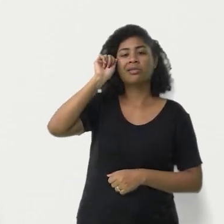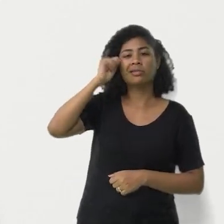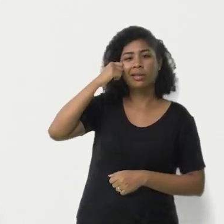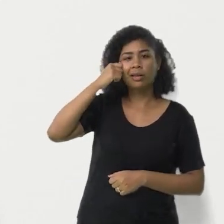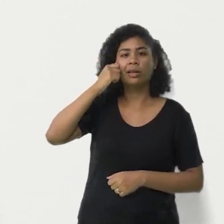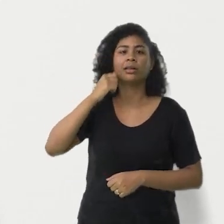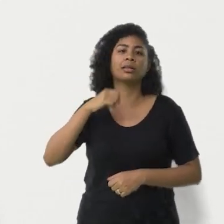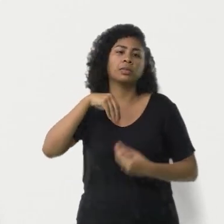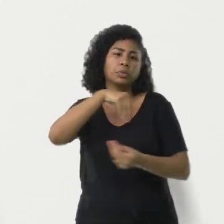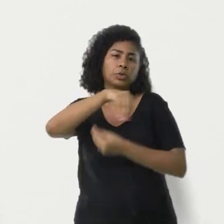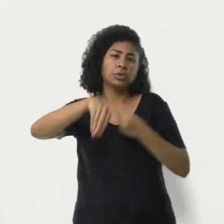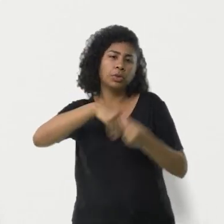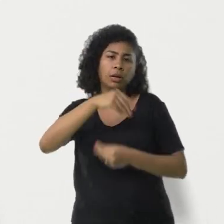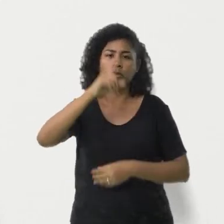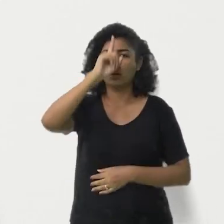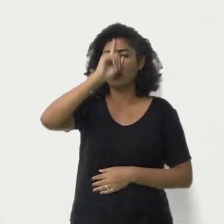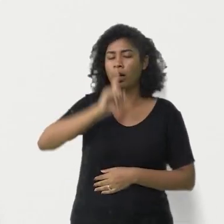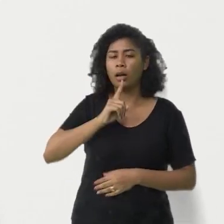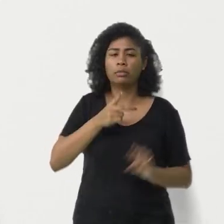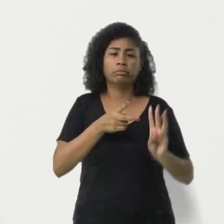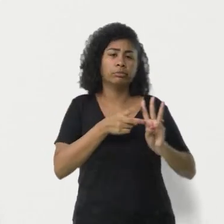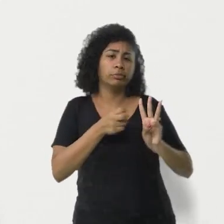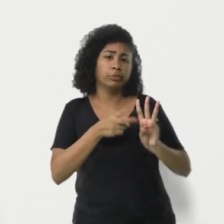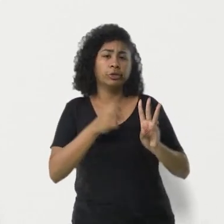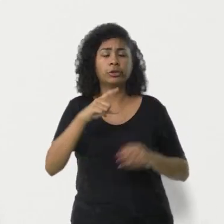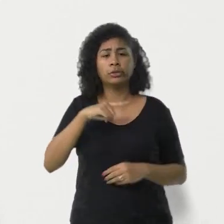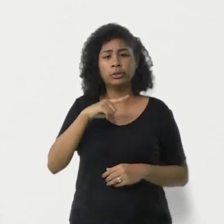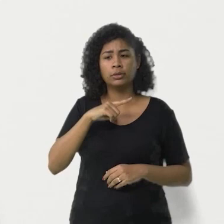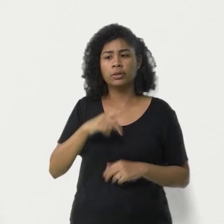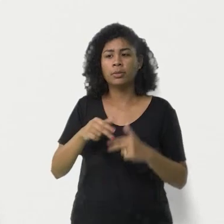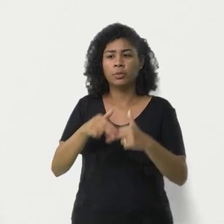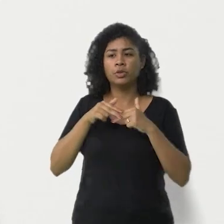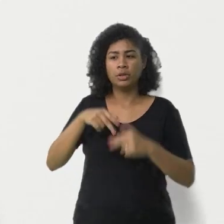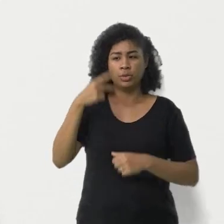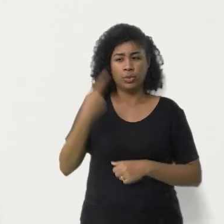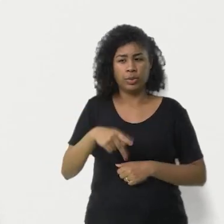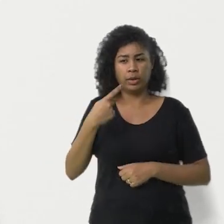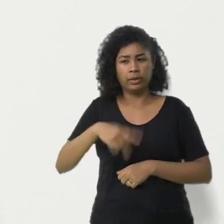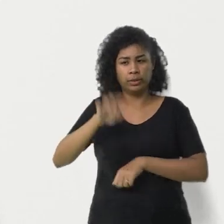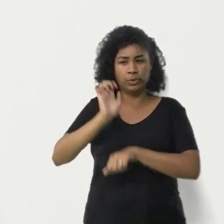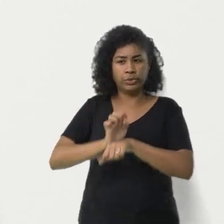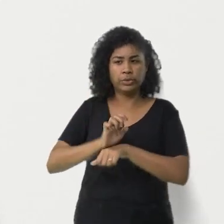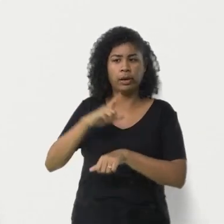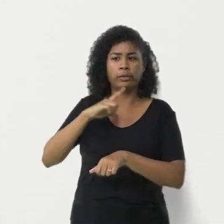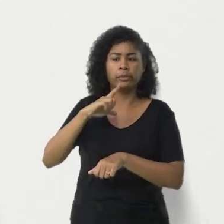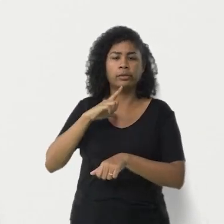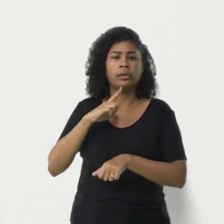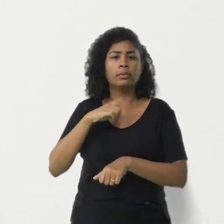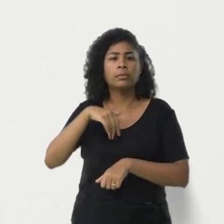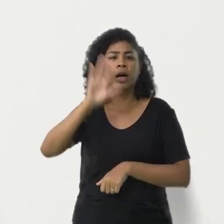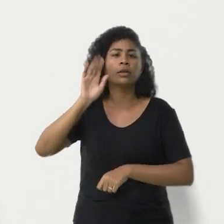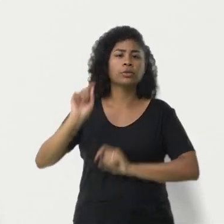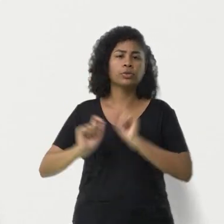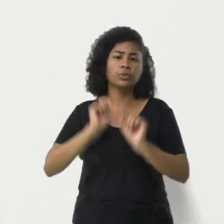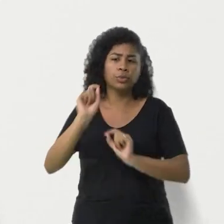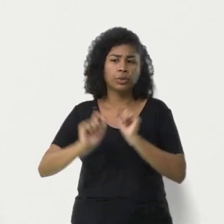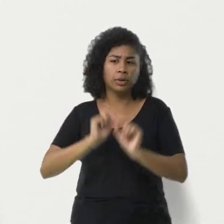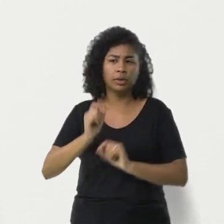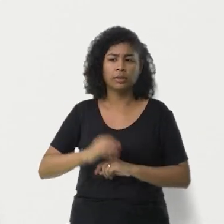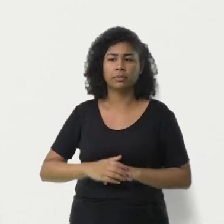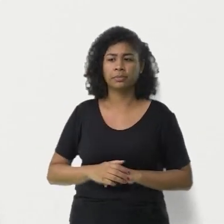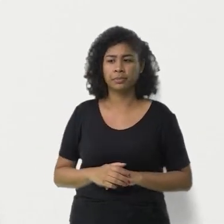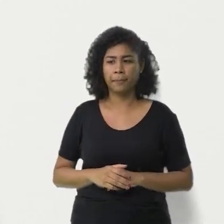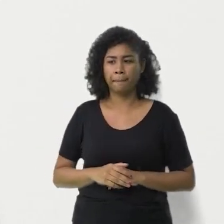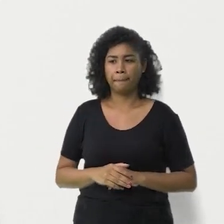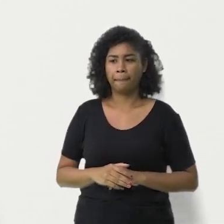pardo, outros amarelos e outros indígenas. E aqui no nosso estado a gente observa que ocorre muito, né, a parte o